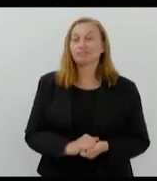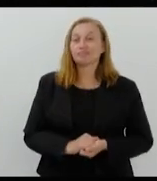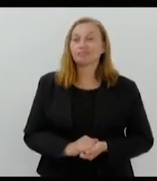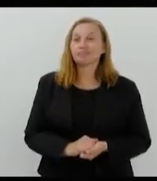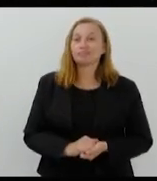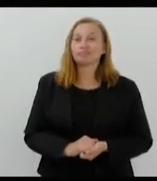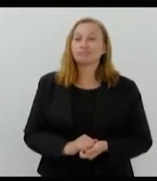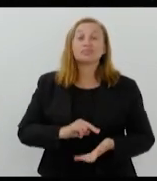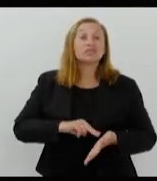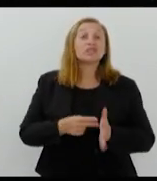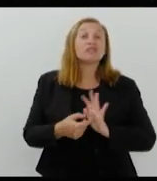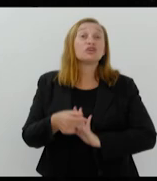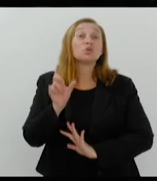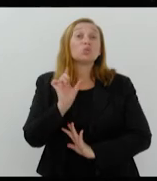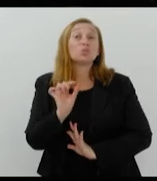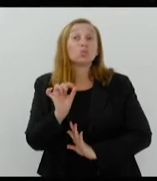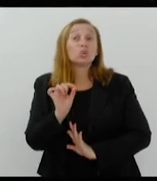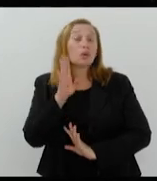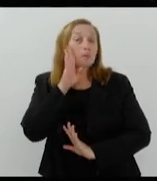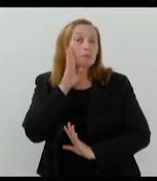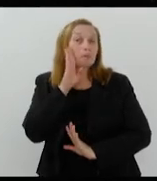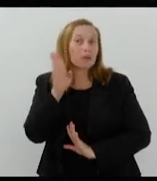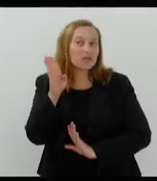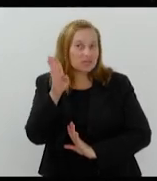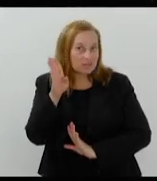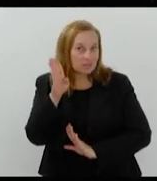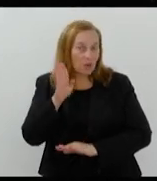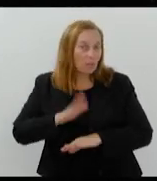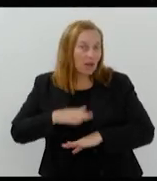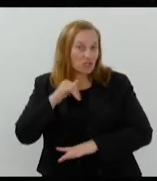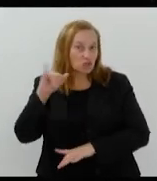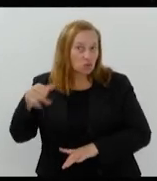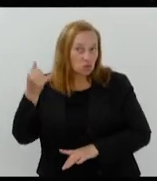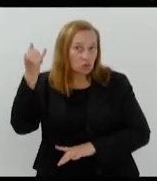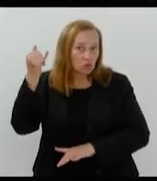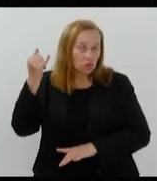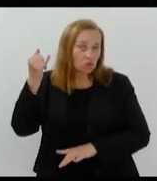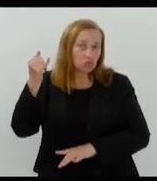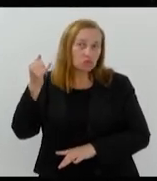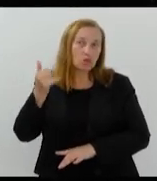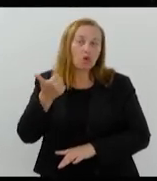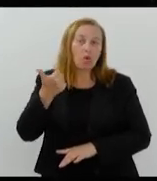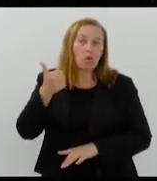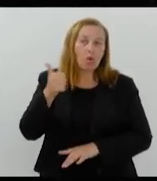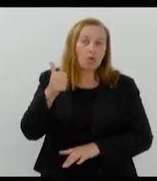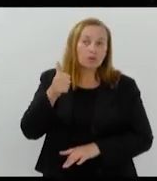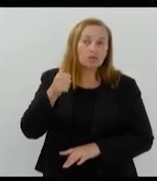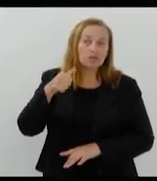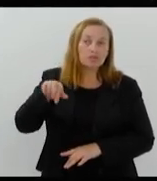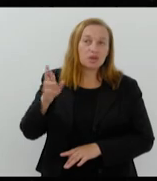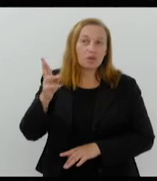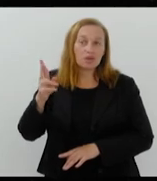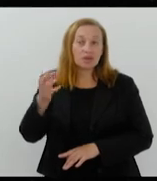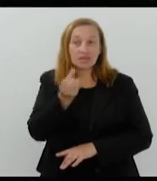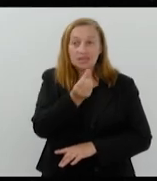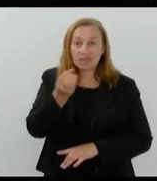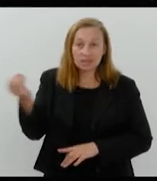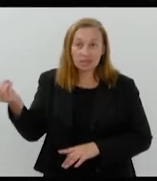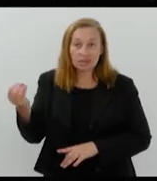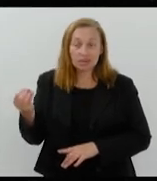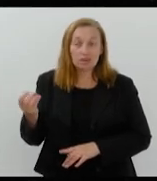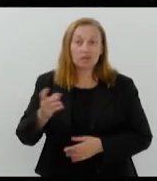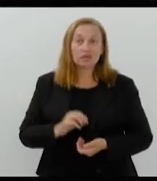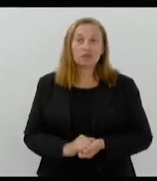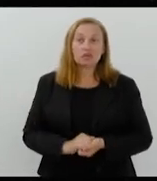é, principal mais juros, 11 bilhões e 600. Logo,